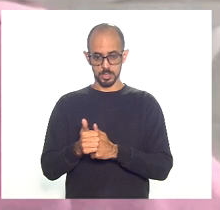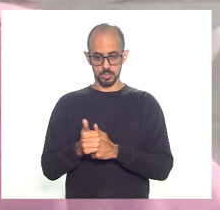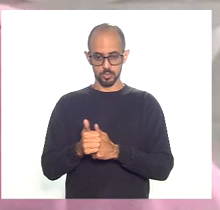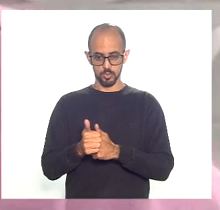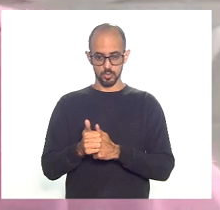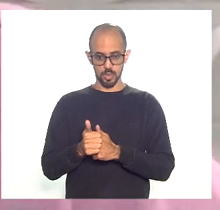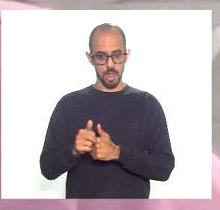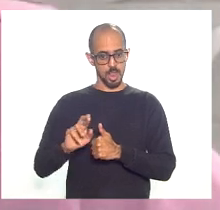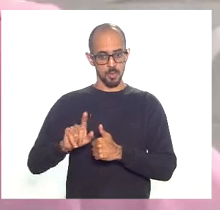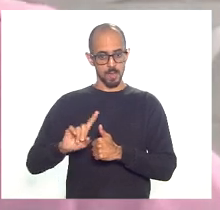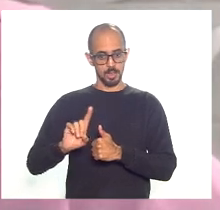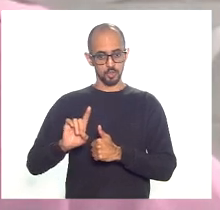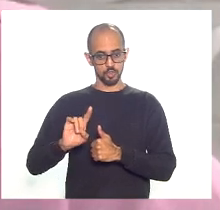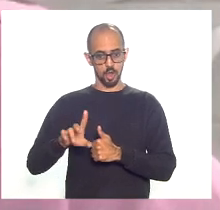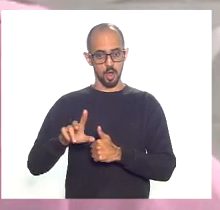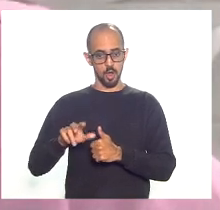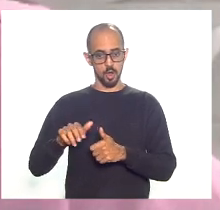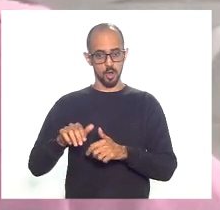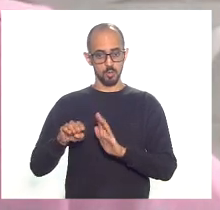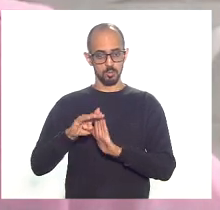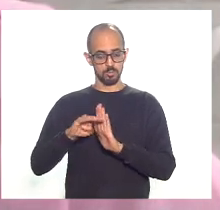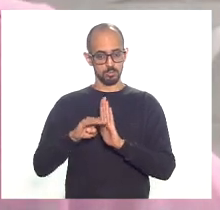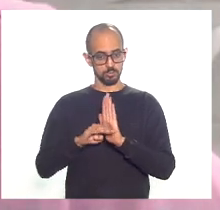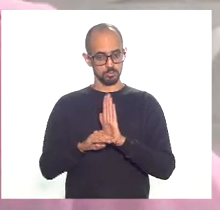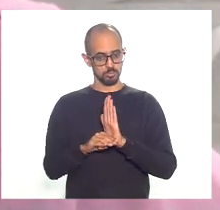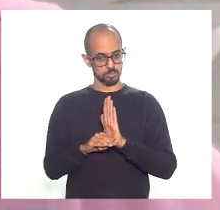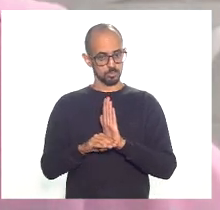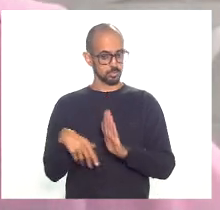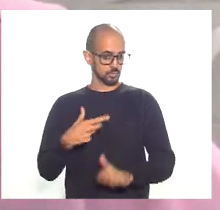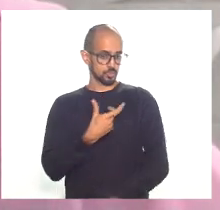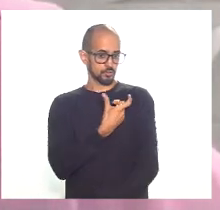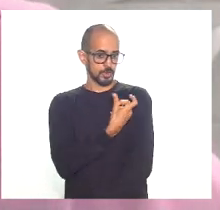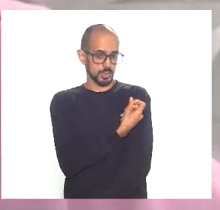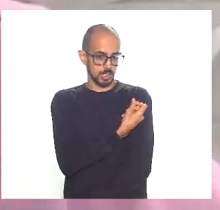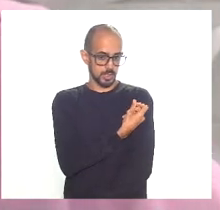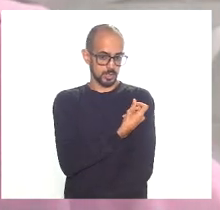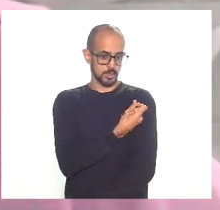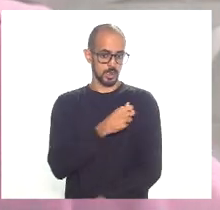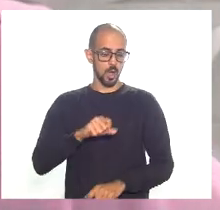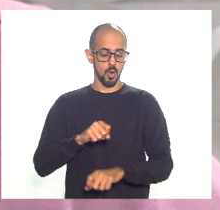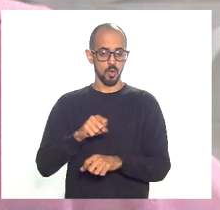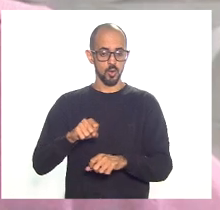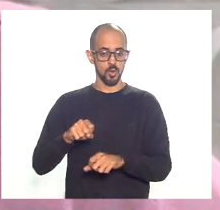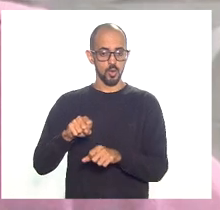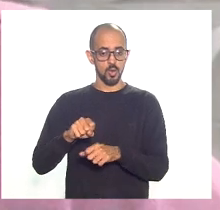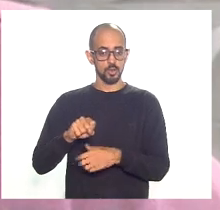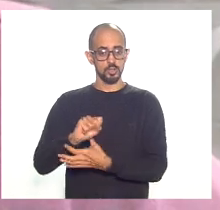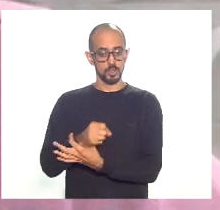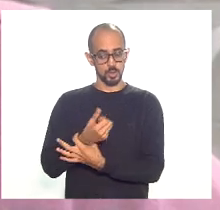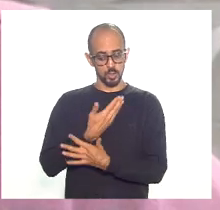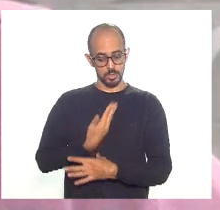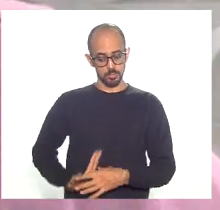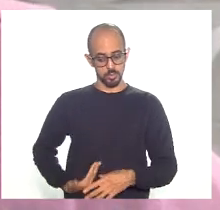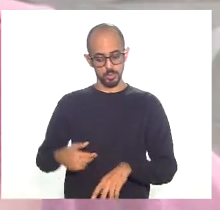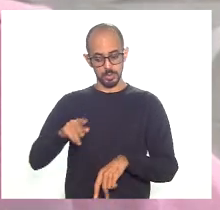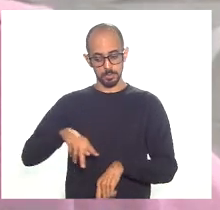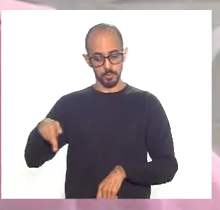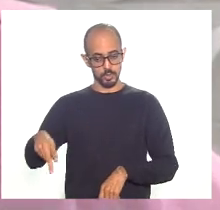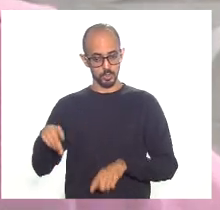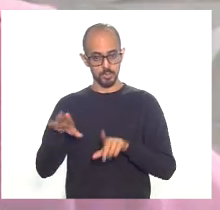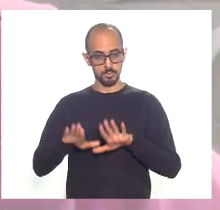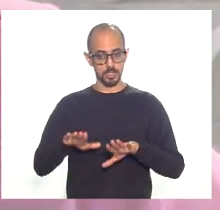o processo de vacinação de profissionais da segurança pública e de professores, mas também